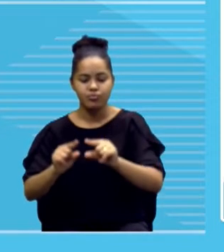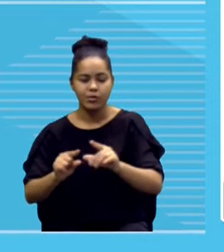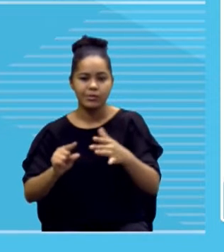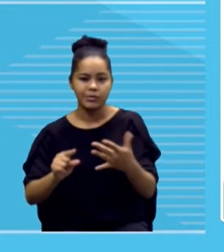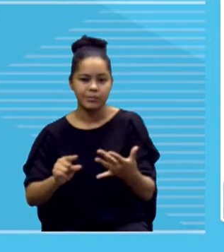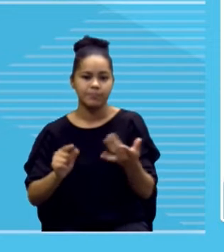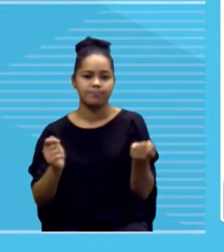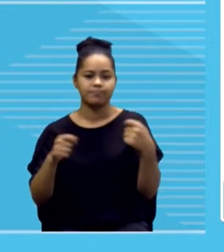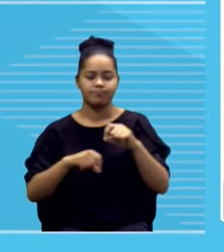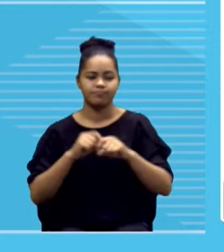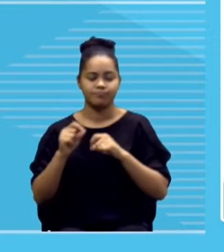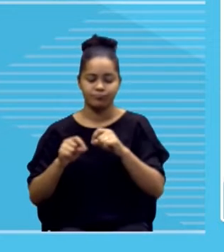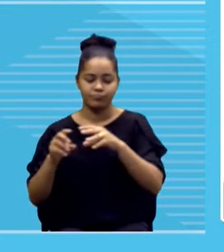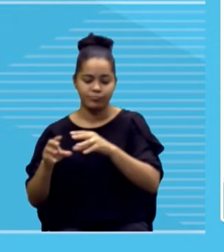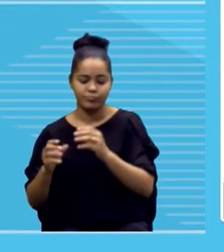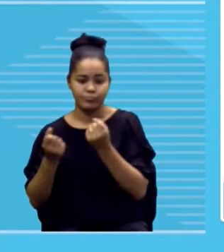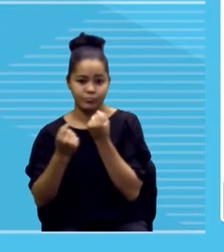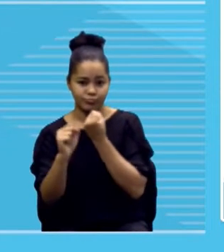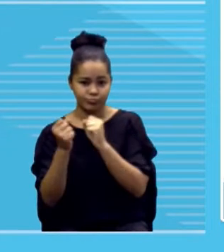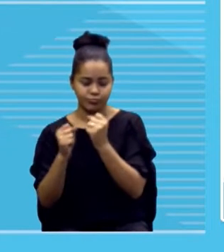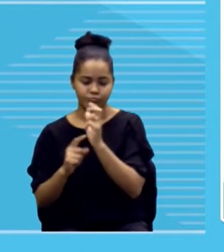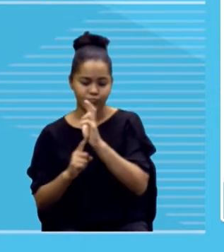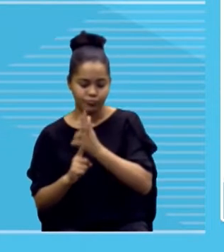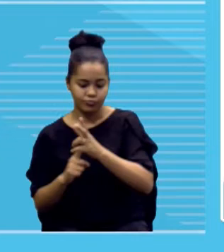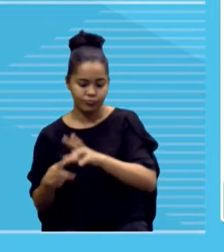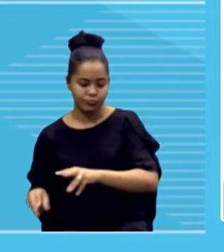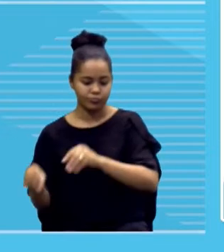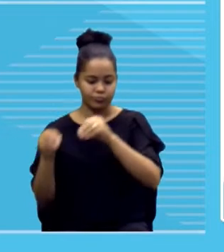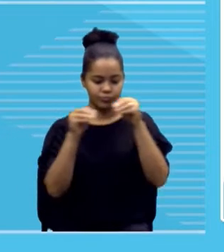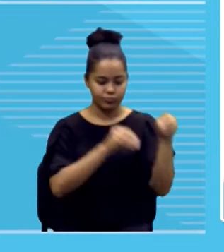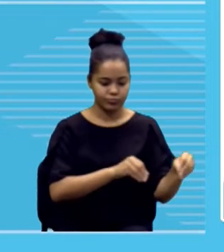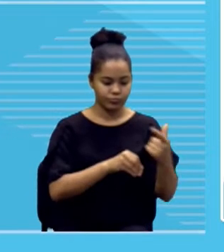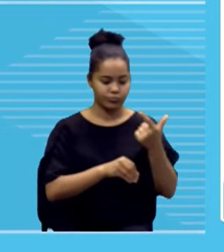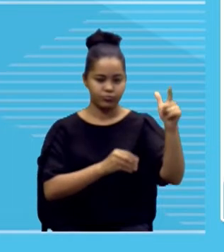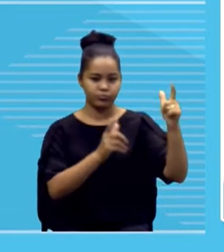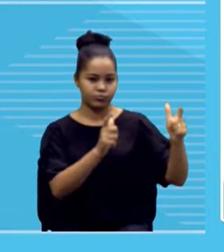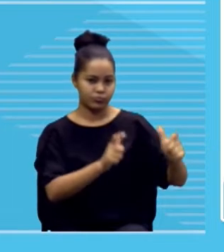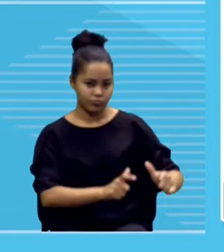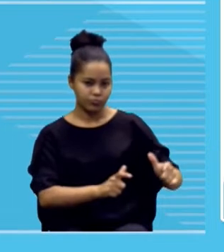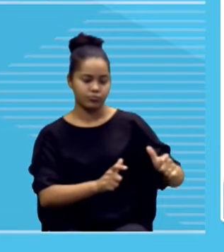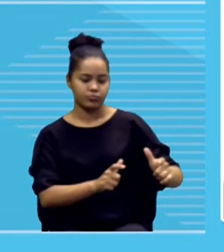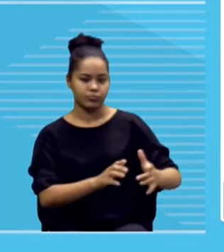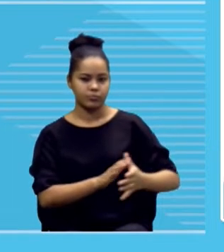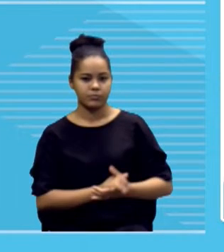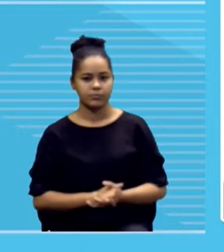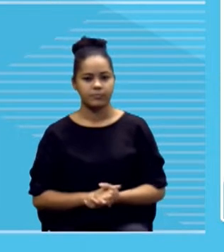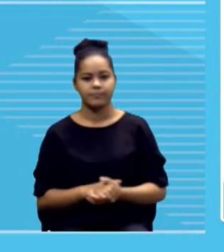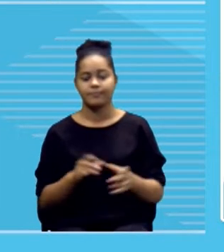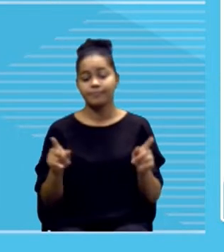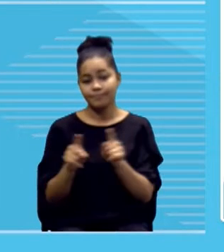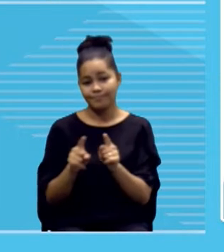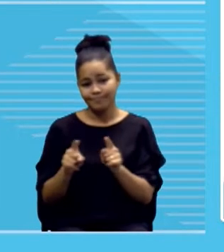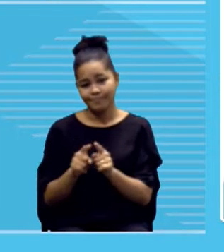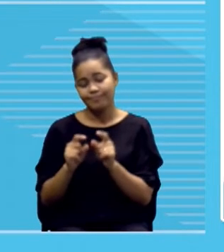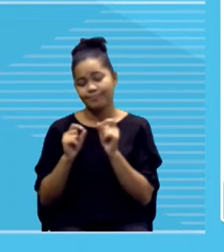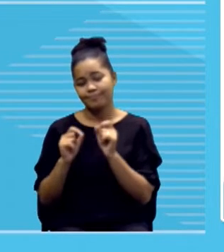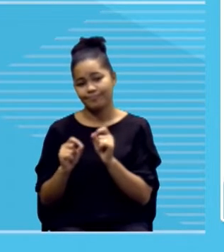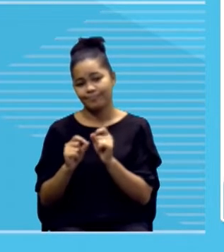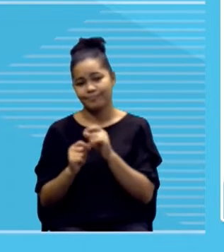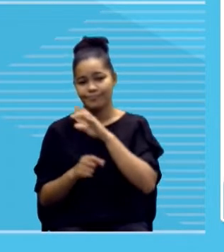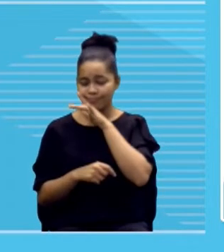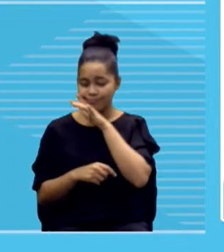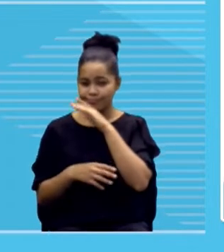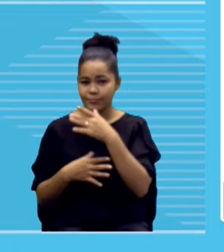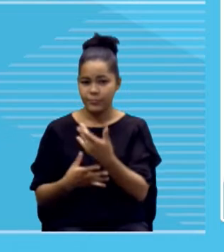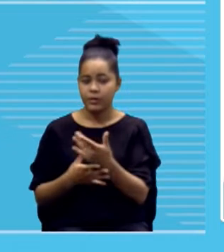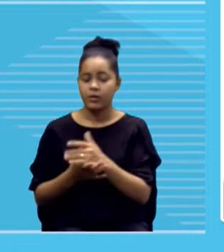ali, ok? E a presença de turbinas eólicas impacta nos hábitos de imigração de aves locais e também oferecem